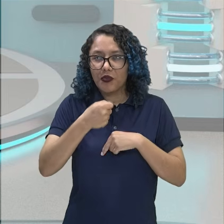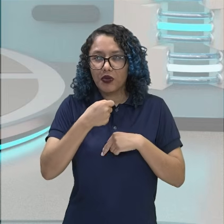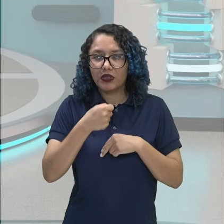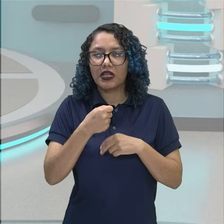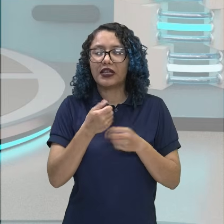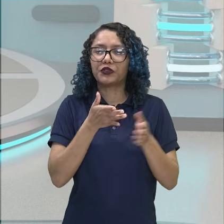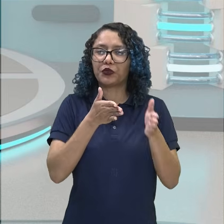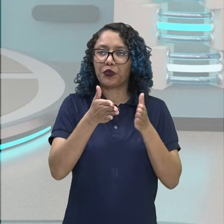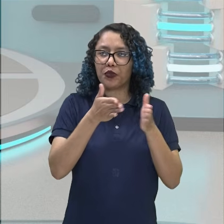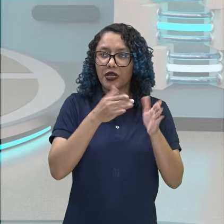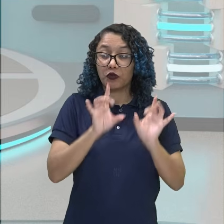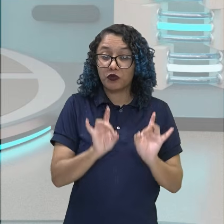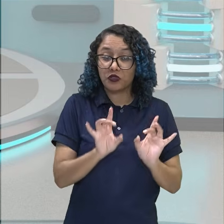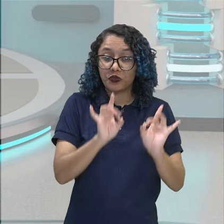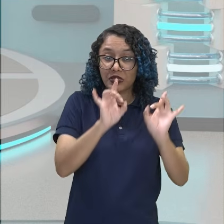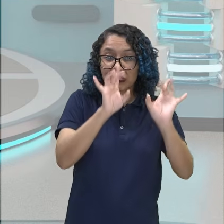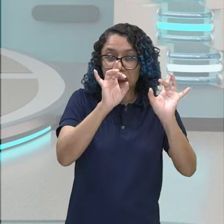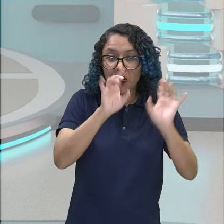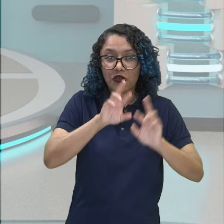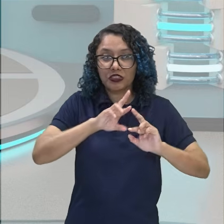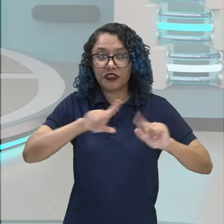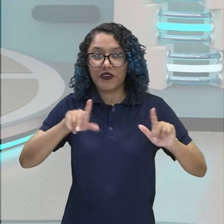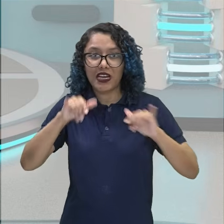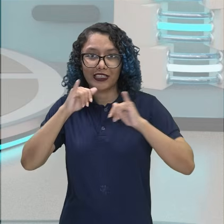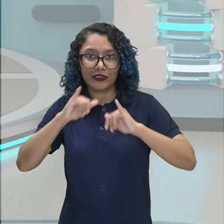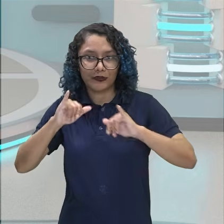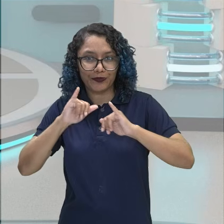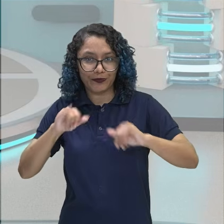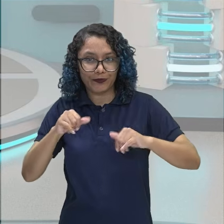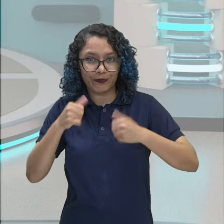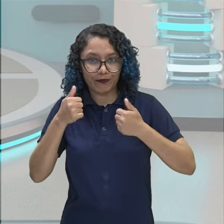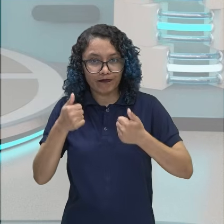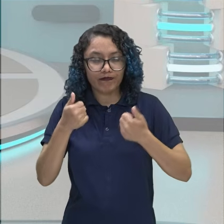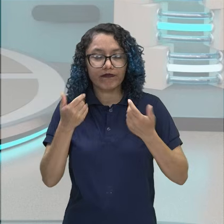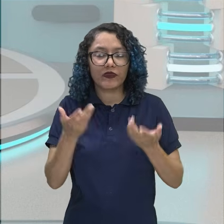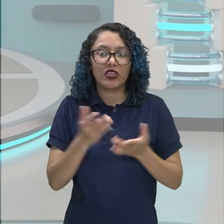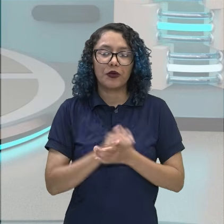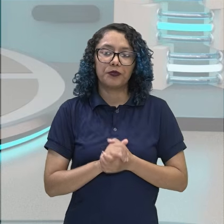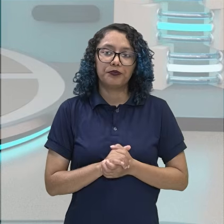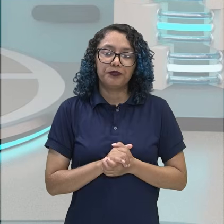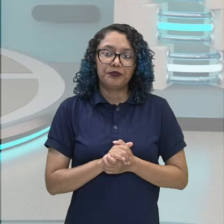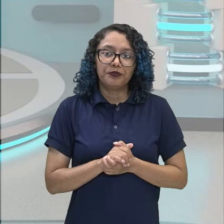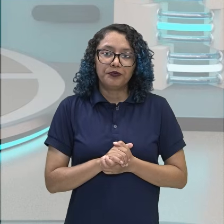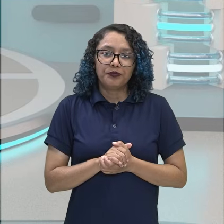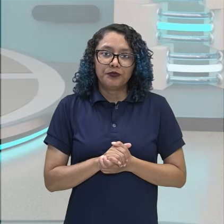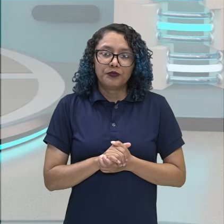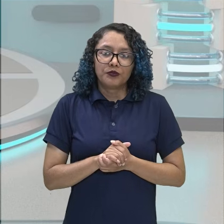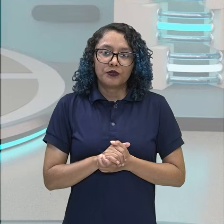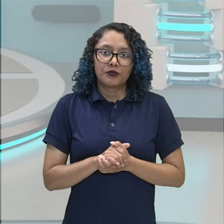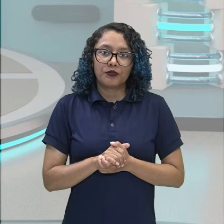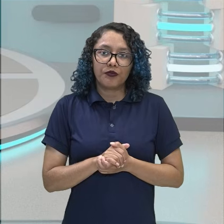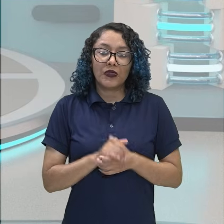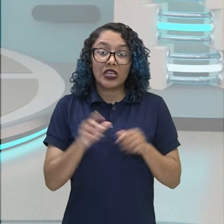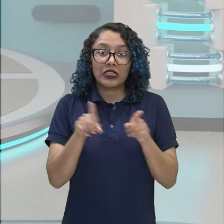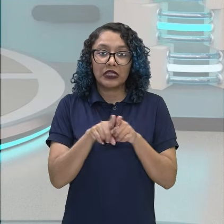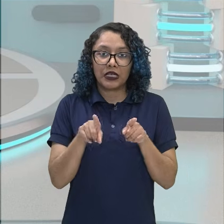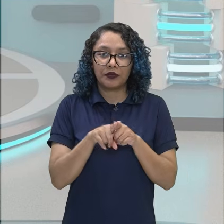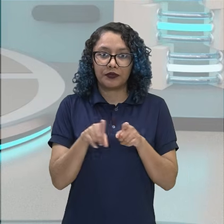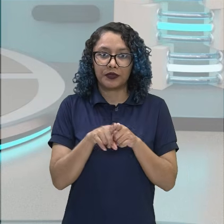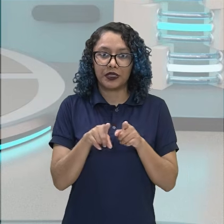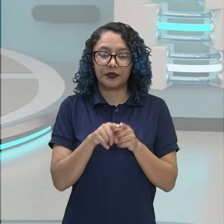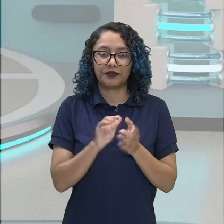é diferente da notícia, ok? Para além de compreender tudo isso, existe um outro